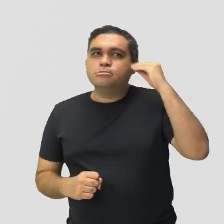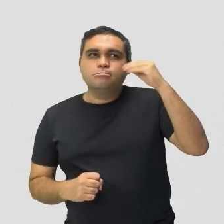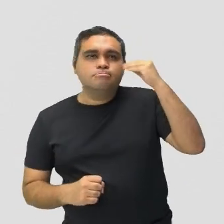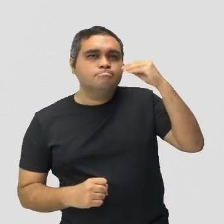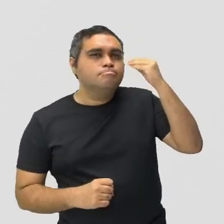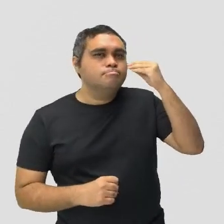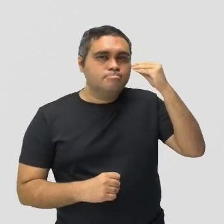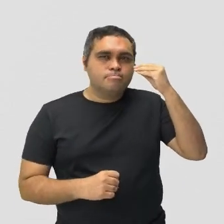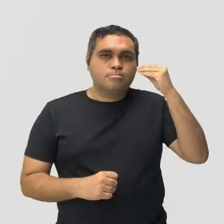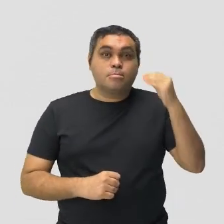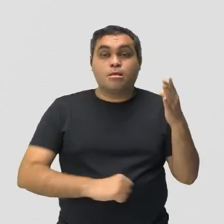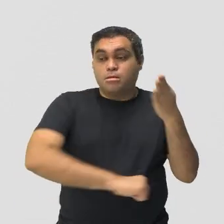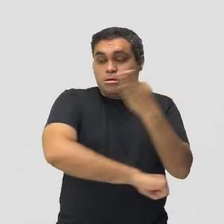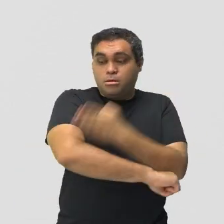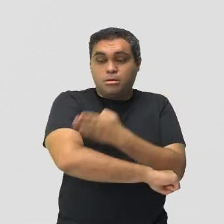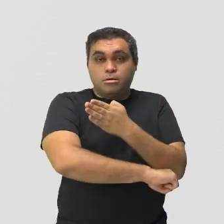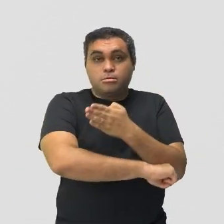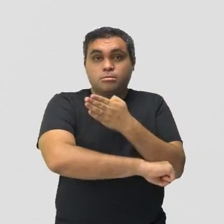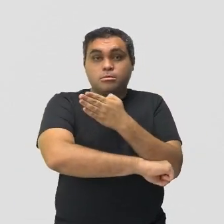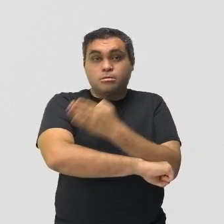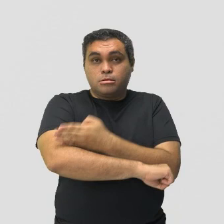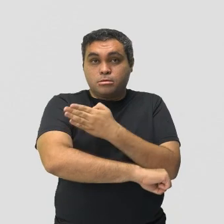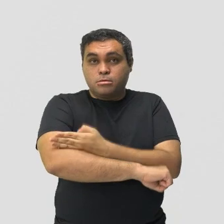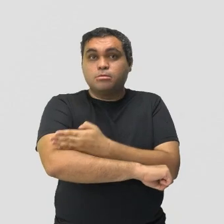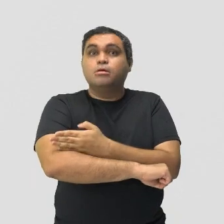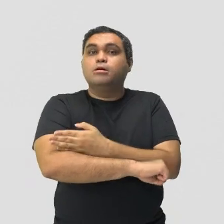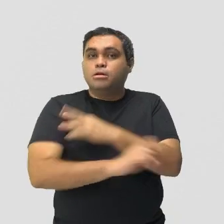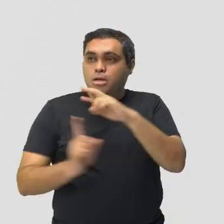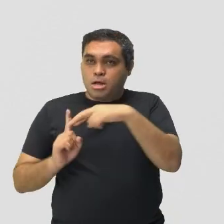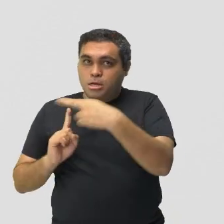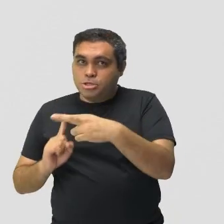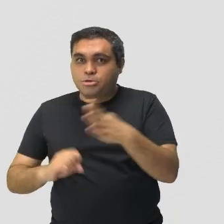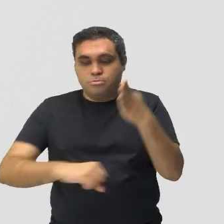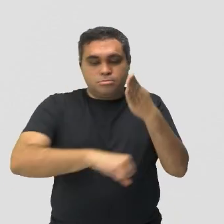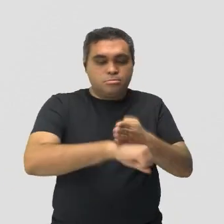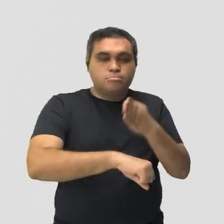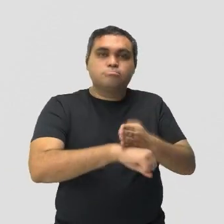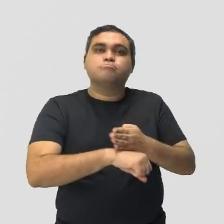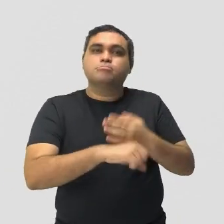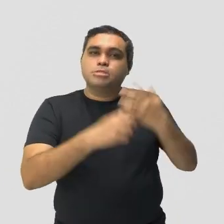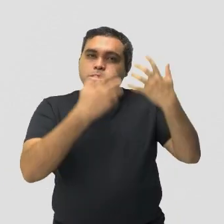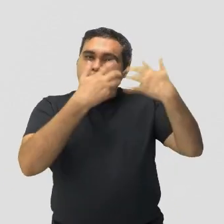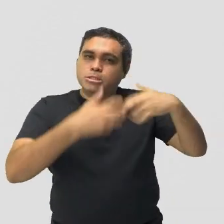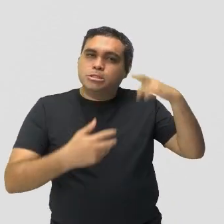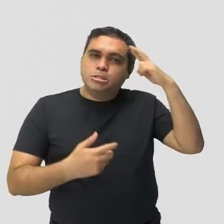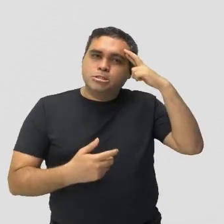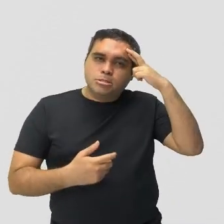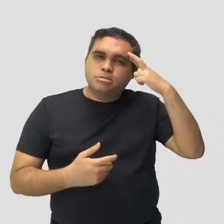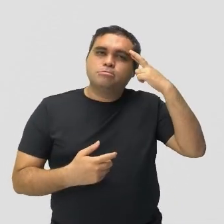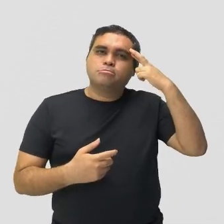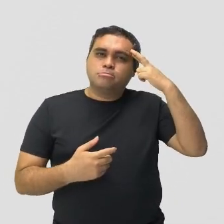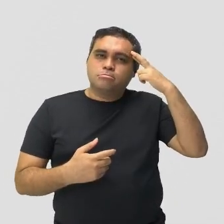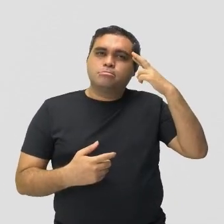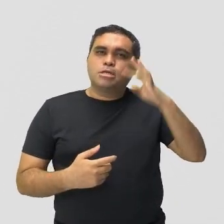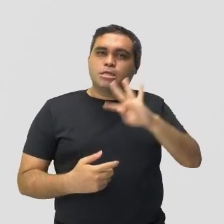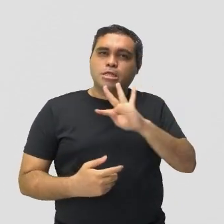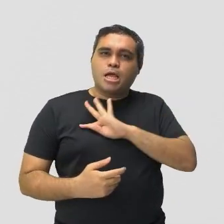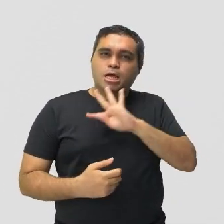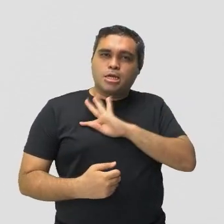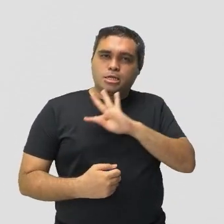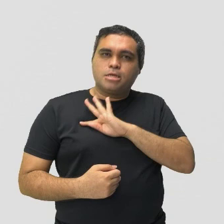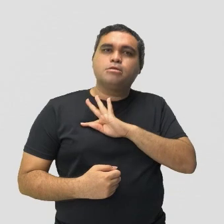Moderna é a razão, é o racionalismo. Então é a técnica. Aqui valoriza-se a técnica, a